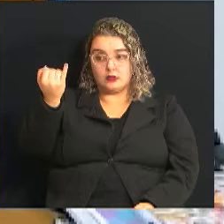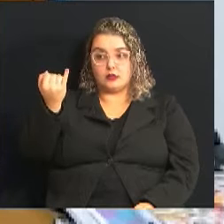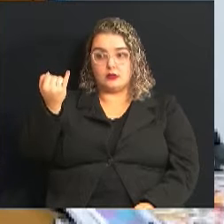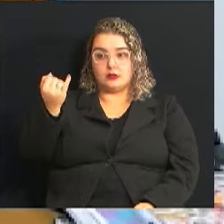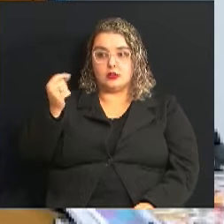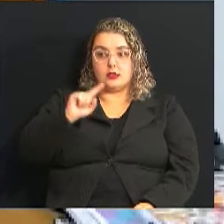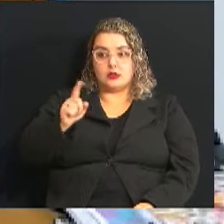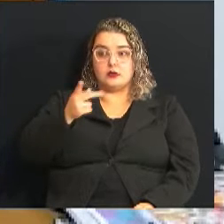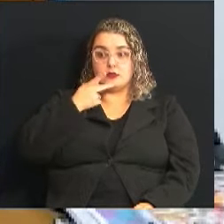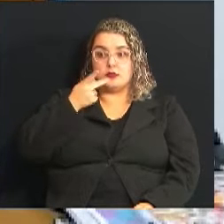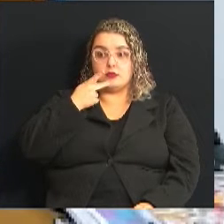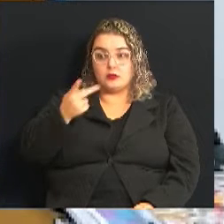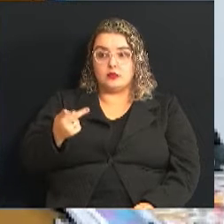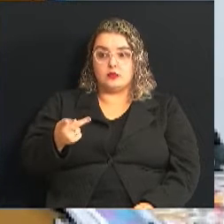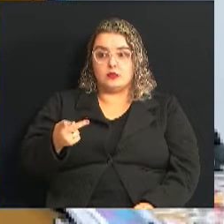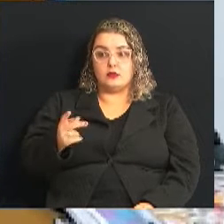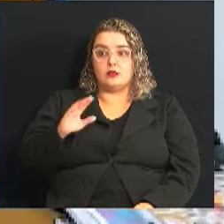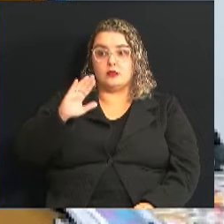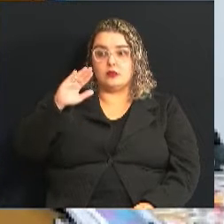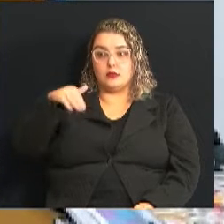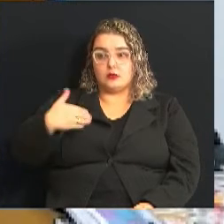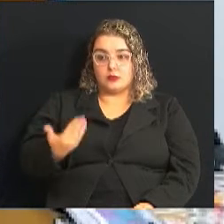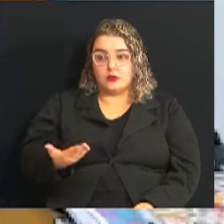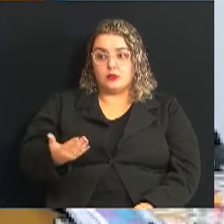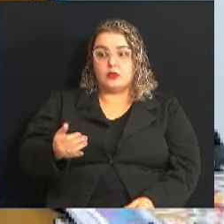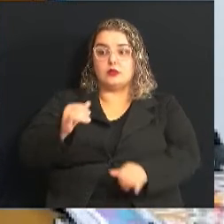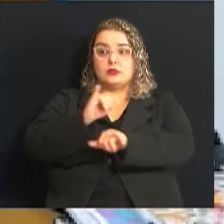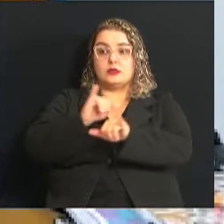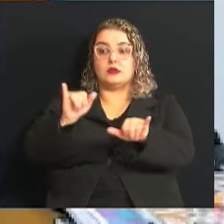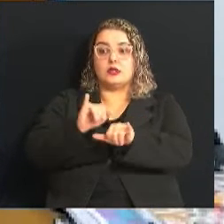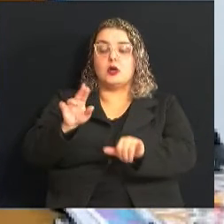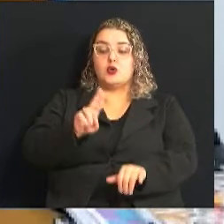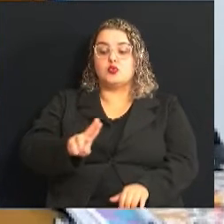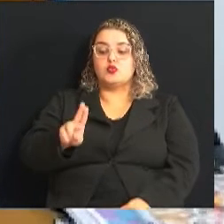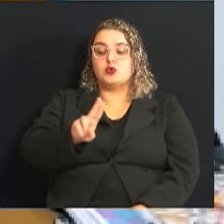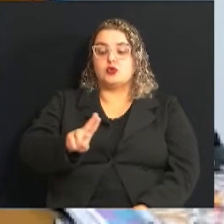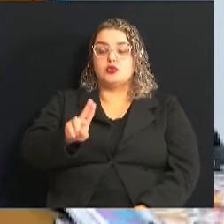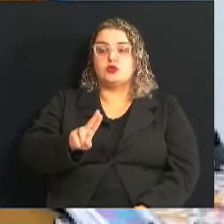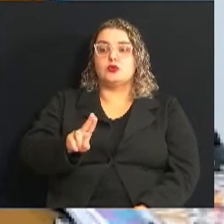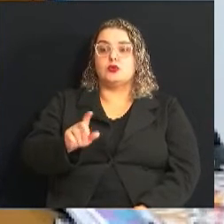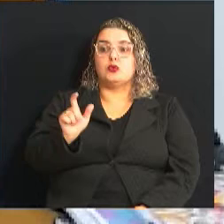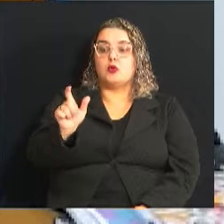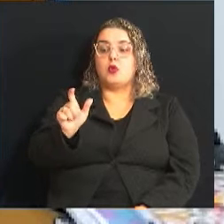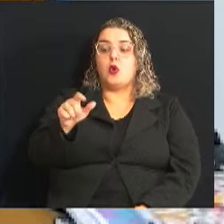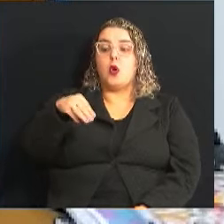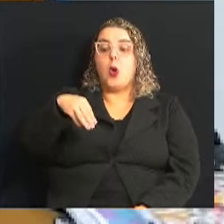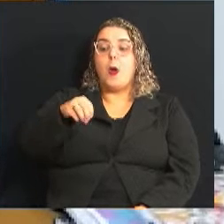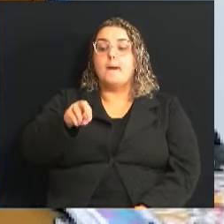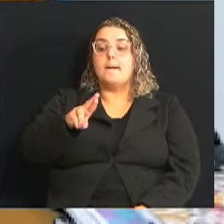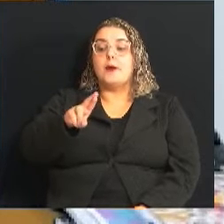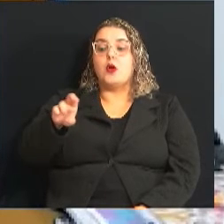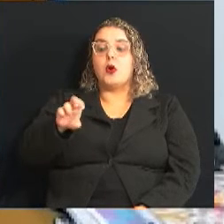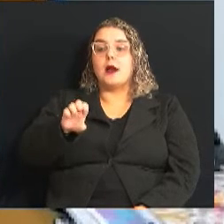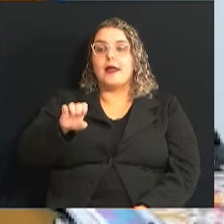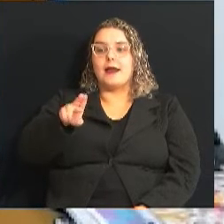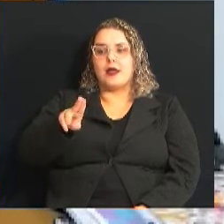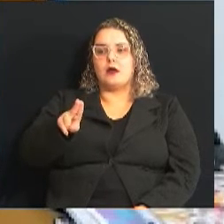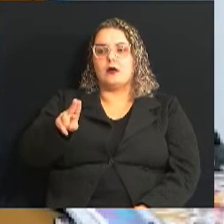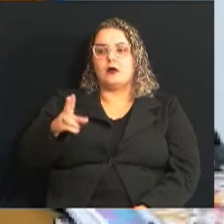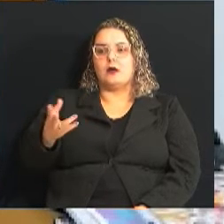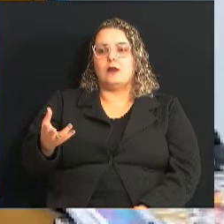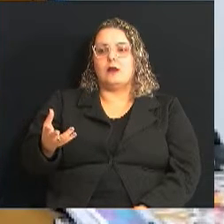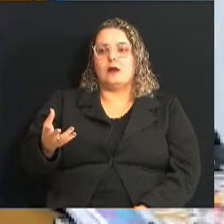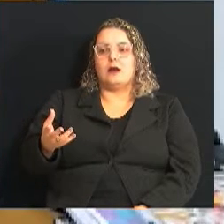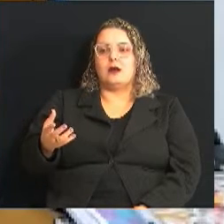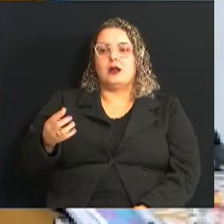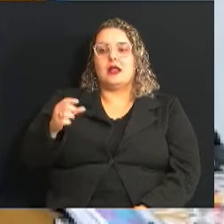frisei, mas quando der essa notícia, utilizar a palavra morreu. Às vezes a pessoa diz assim, ele se foi, está